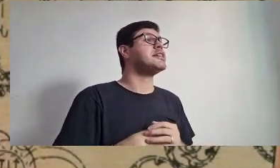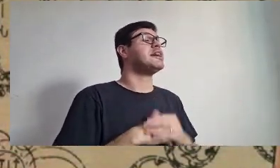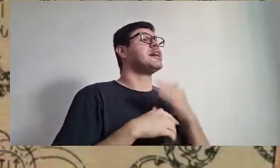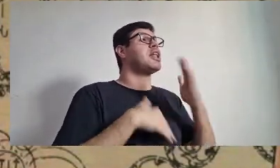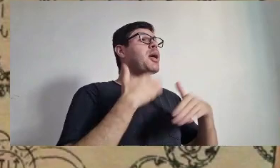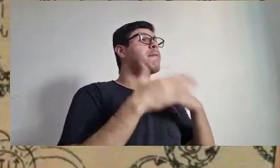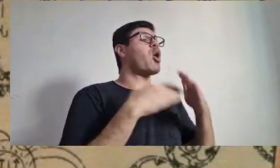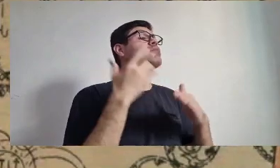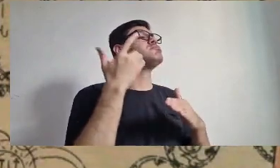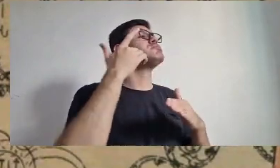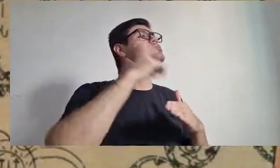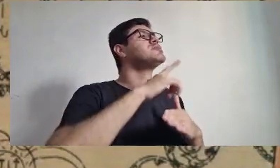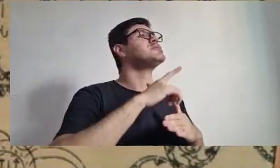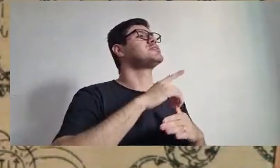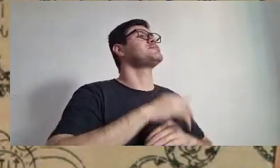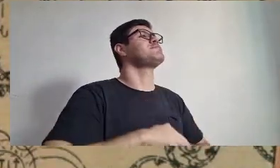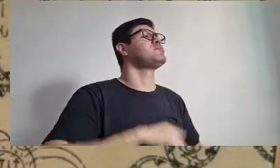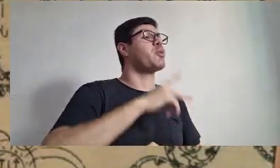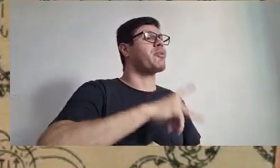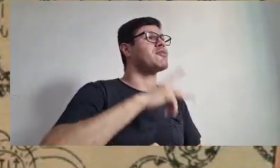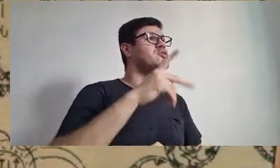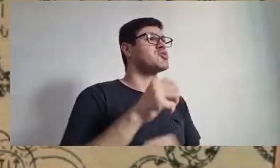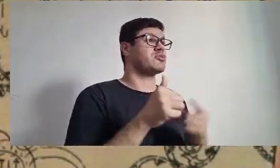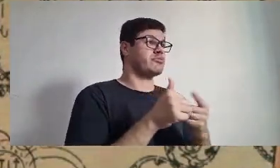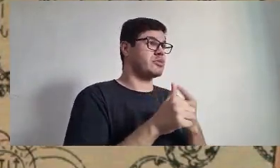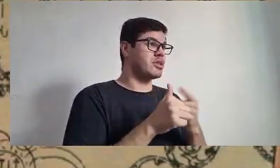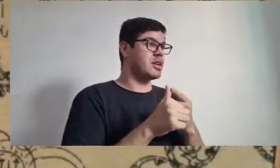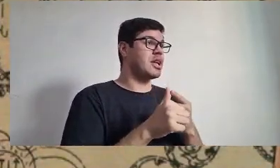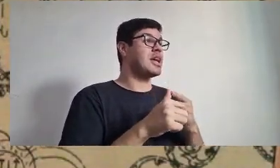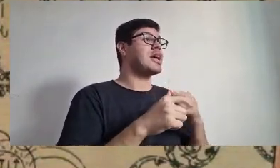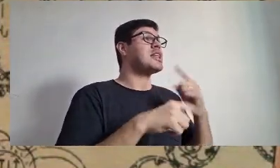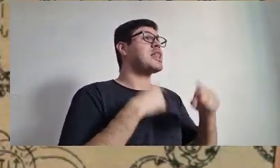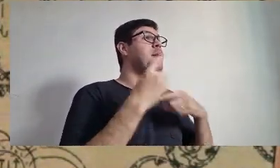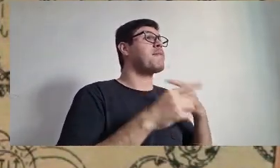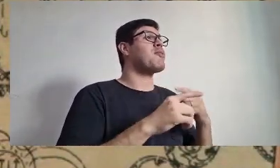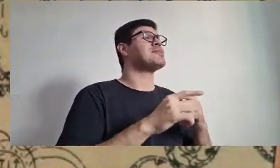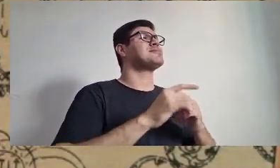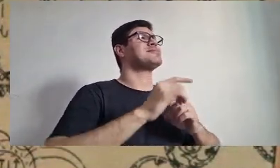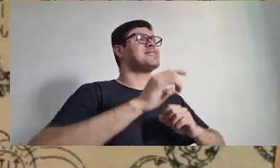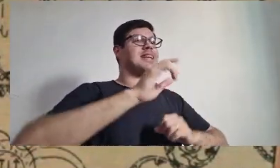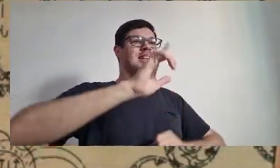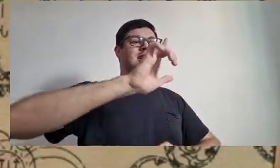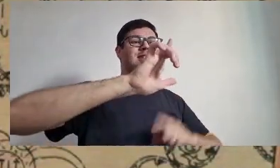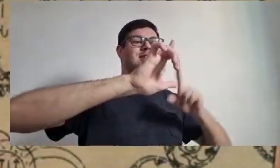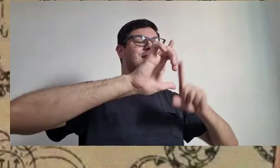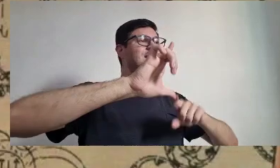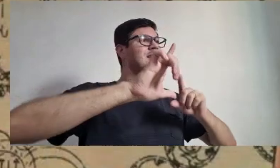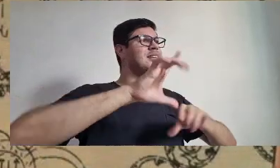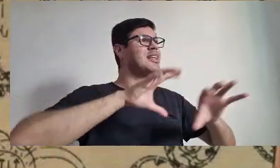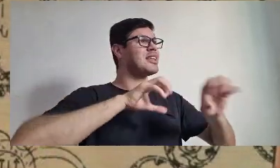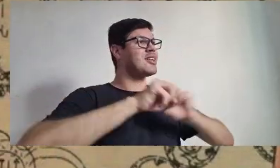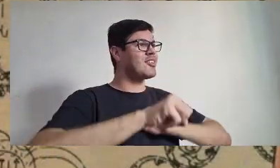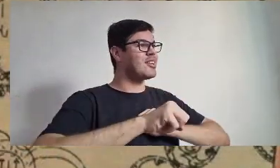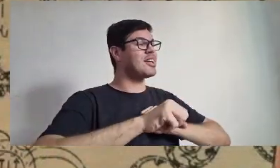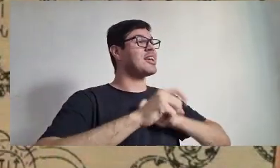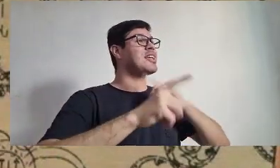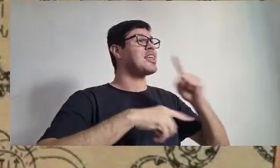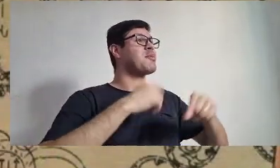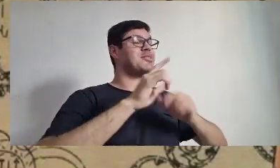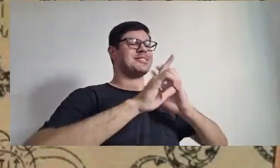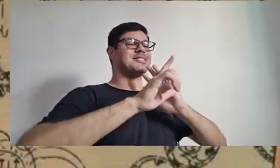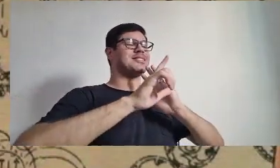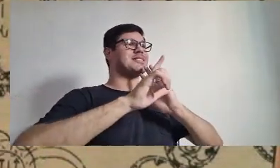Consegui formar professor primário, depois me formei em letras, professor secundário, sou formado com licenciatura plena